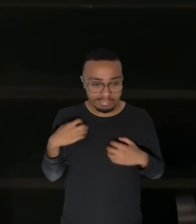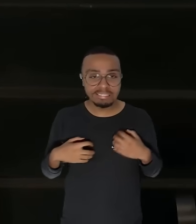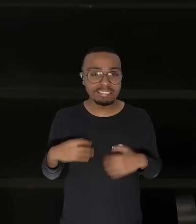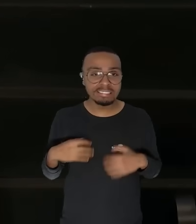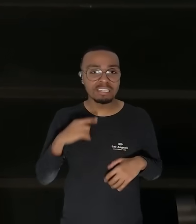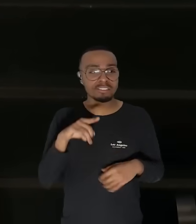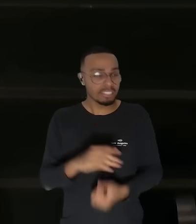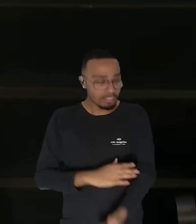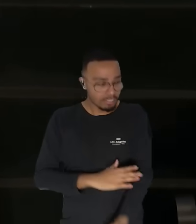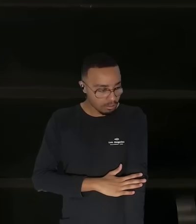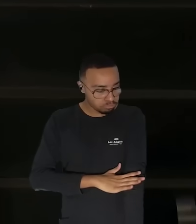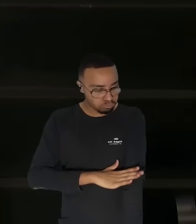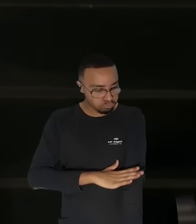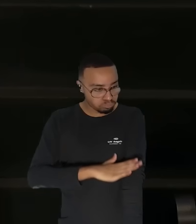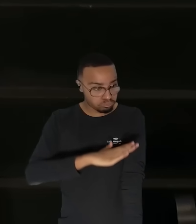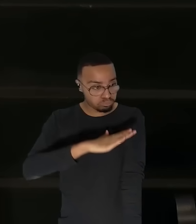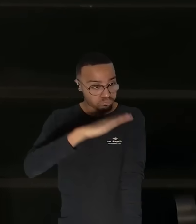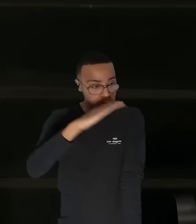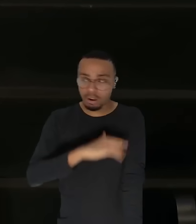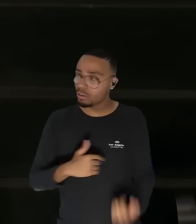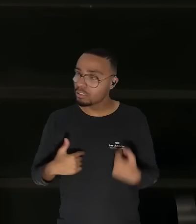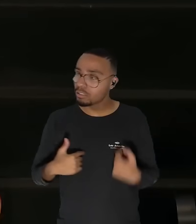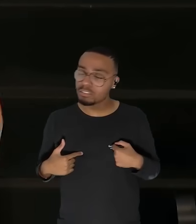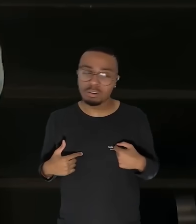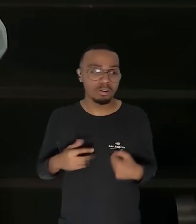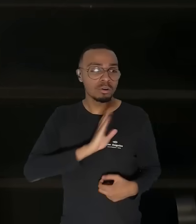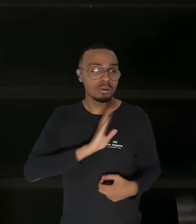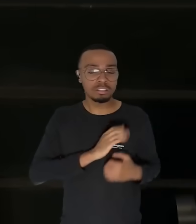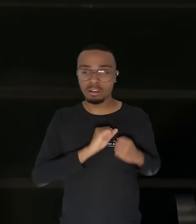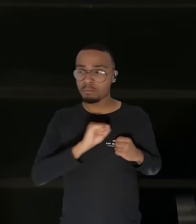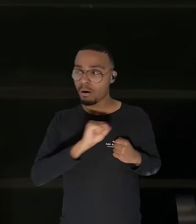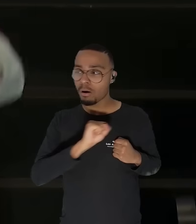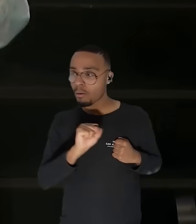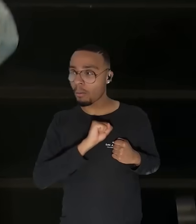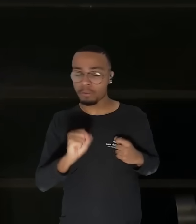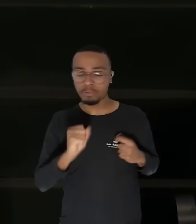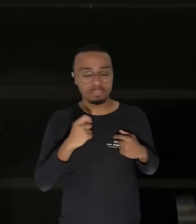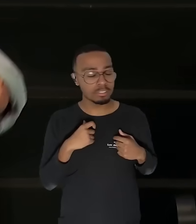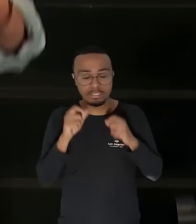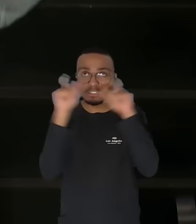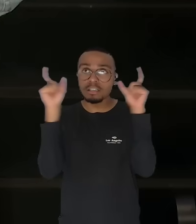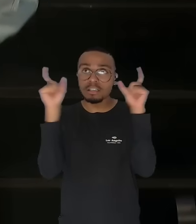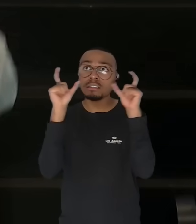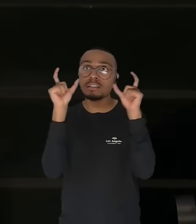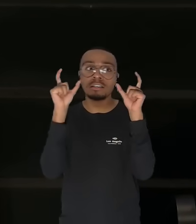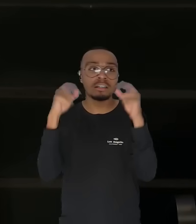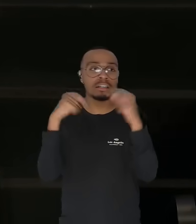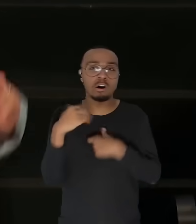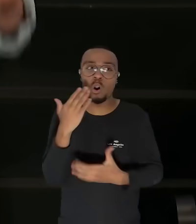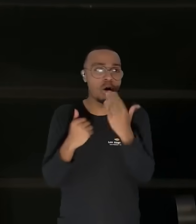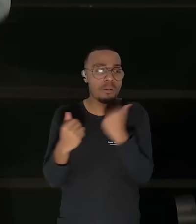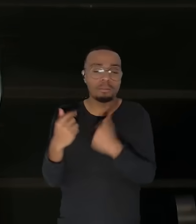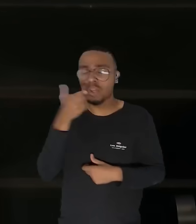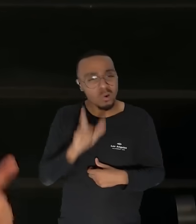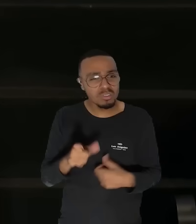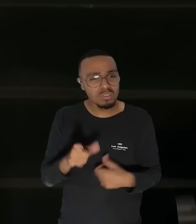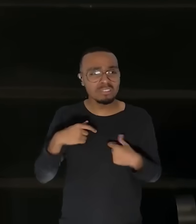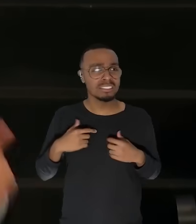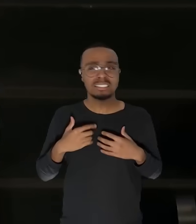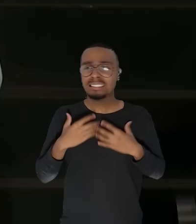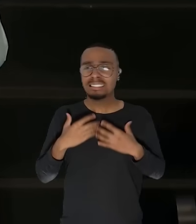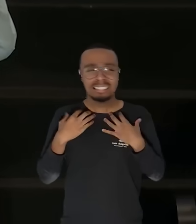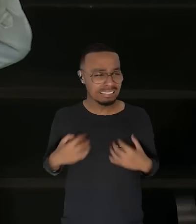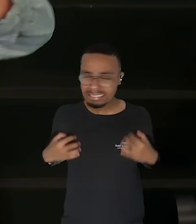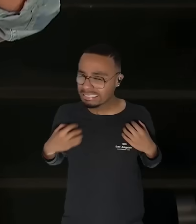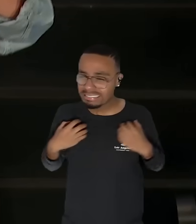pressão arterial está alterada, o teu coração está palpitando, pitando mais alto, você não dorme, você não come, você não sabe a quem recorrer, ninguém mais estende a